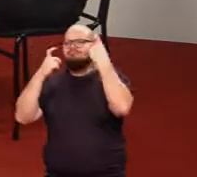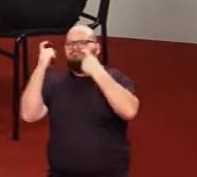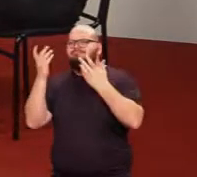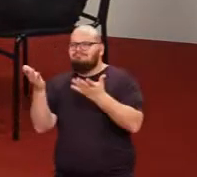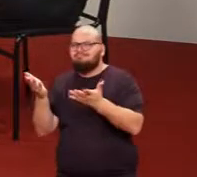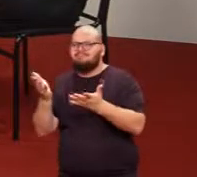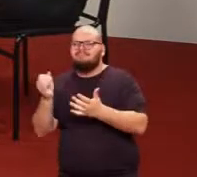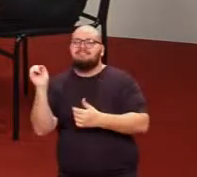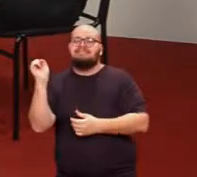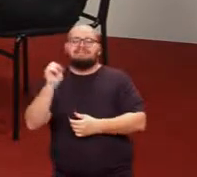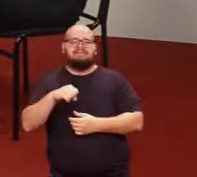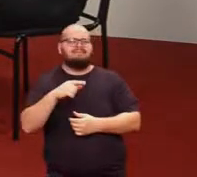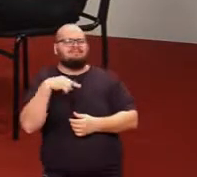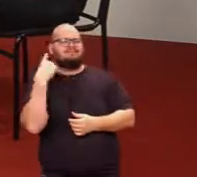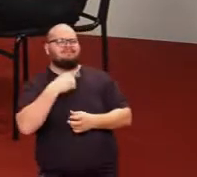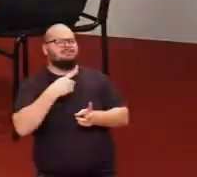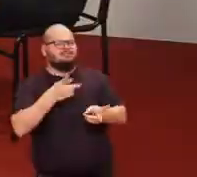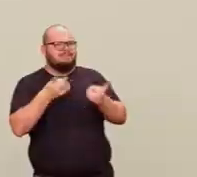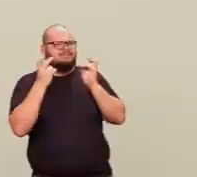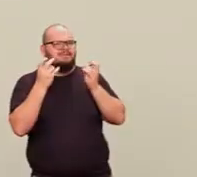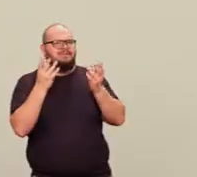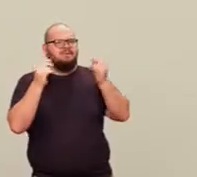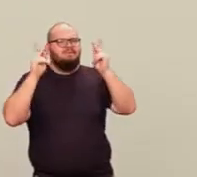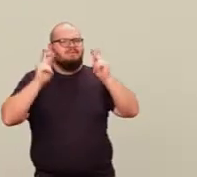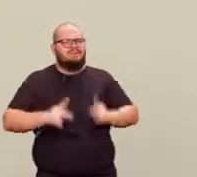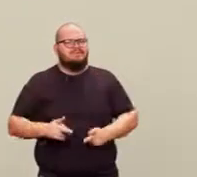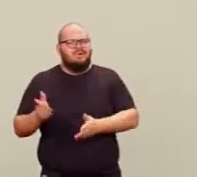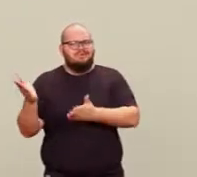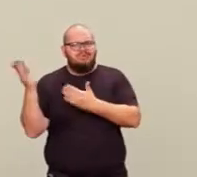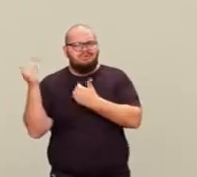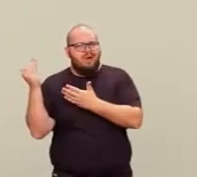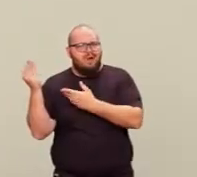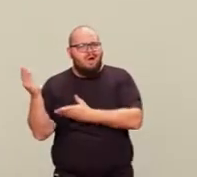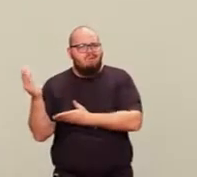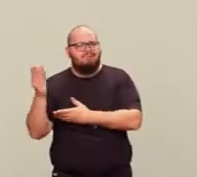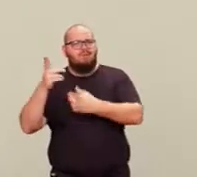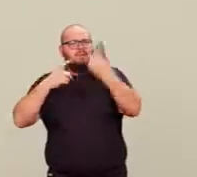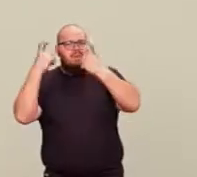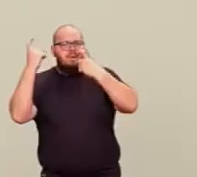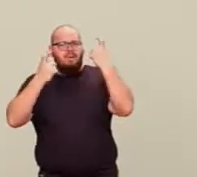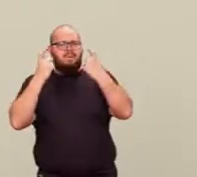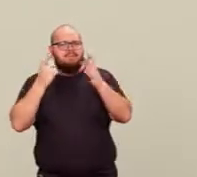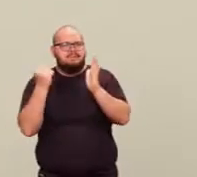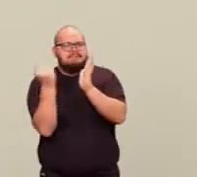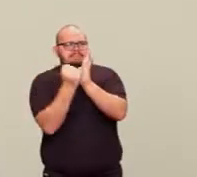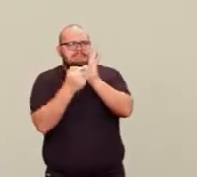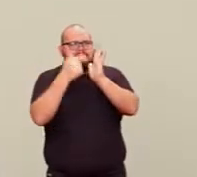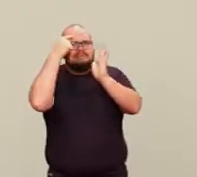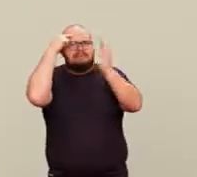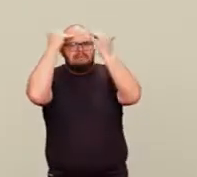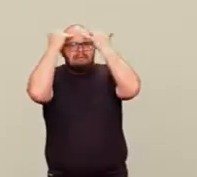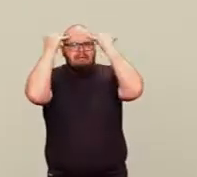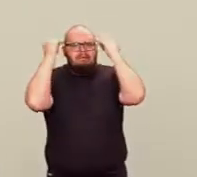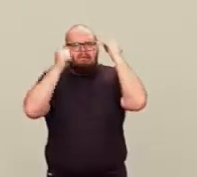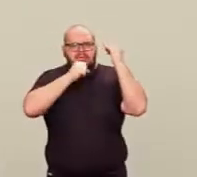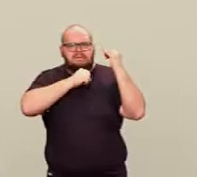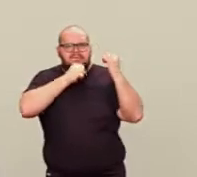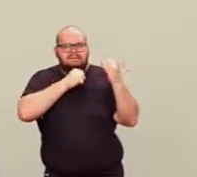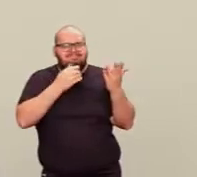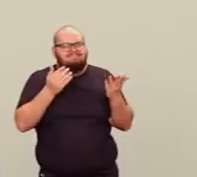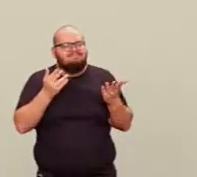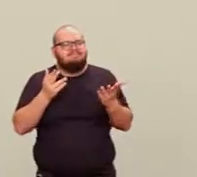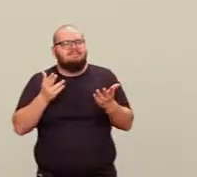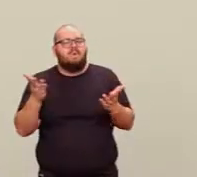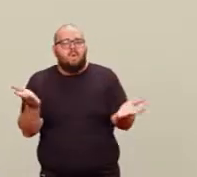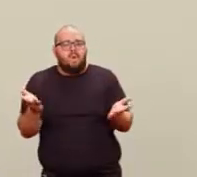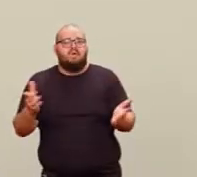e a gente tem notado que cada vez mais as pessoas mais jovens estão preocupadas com os sinais do envelhecimento. Então, na